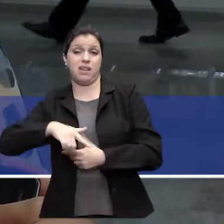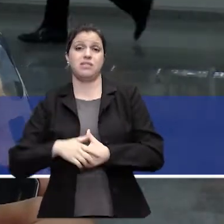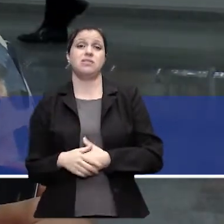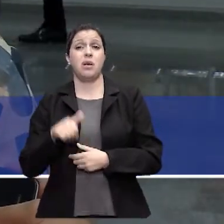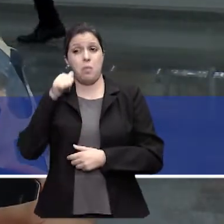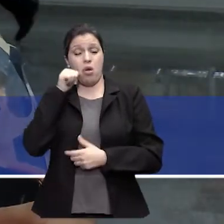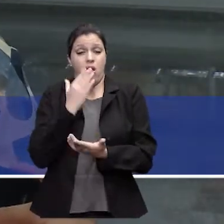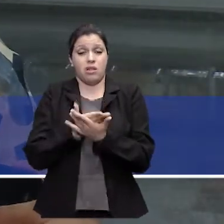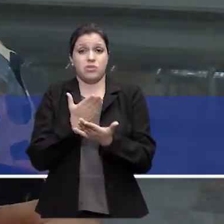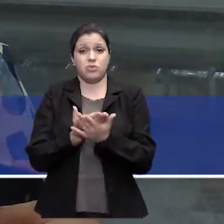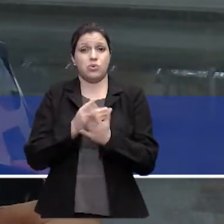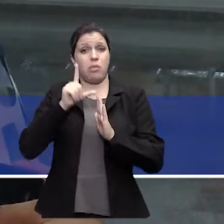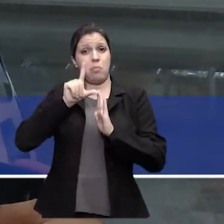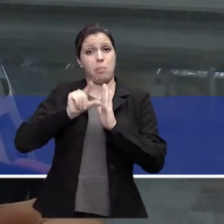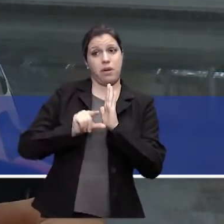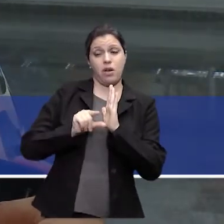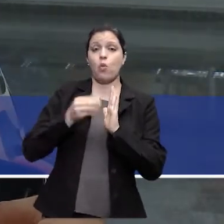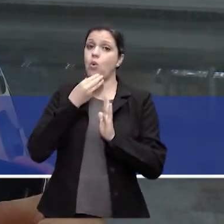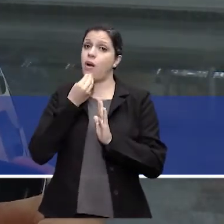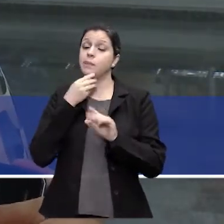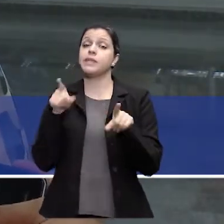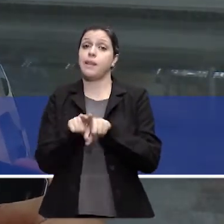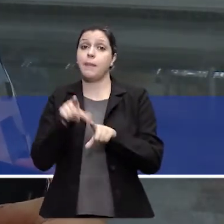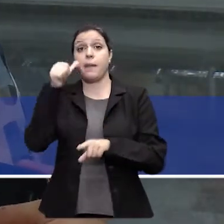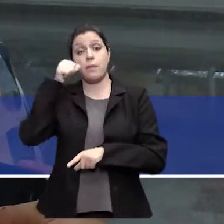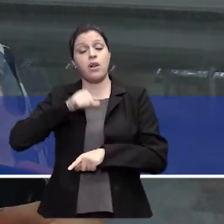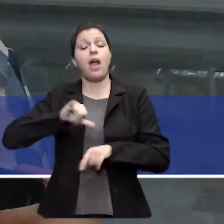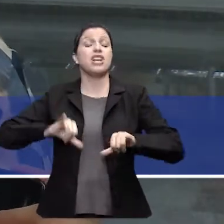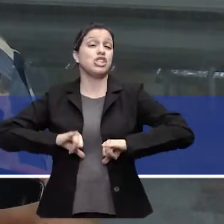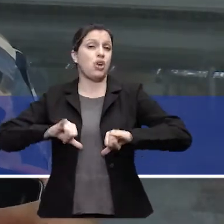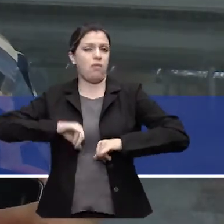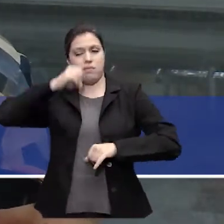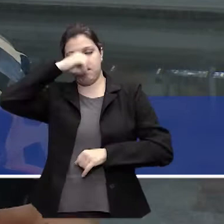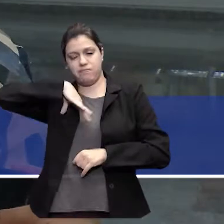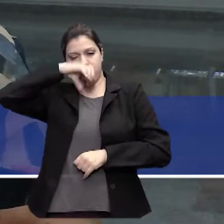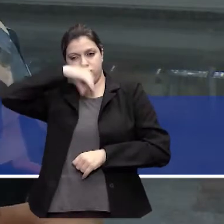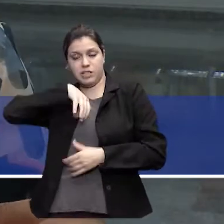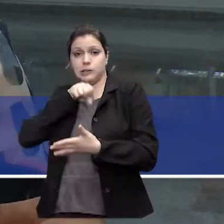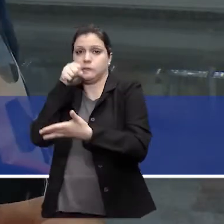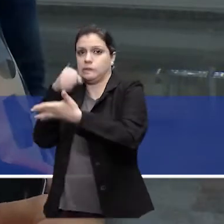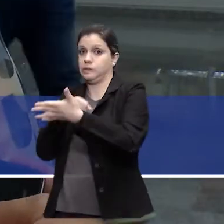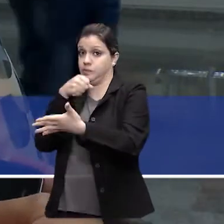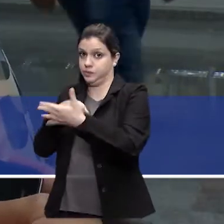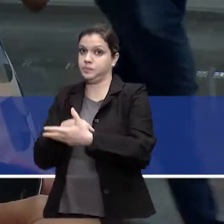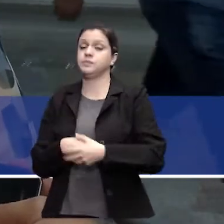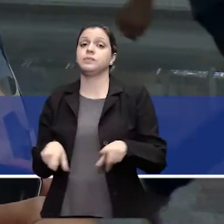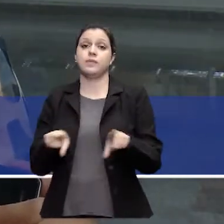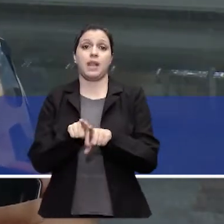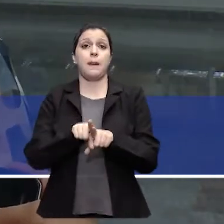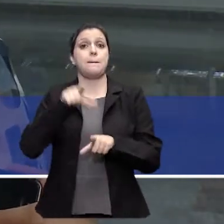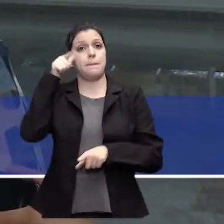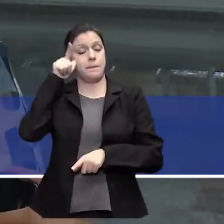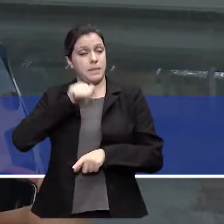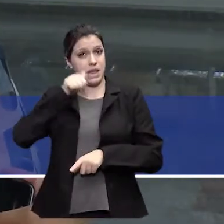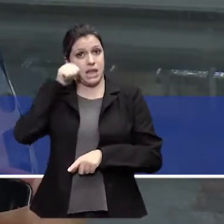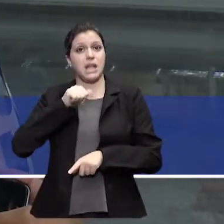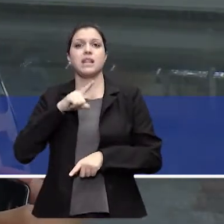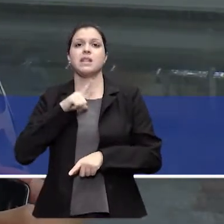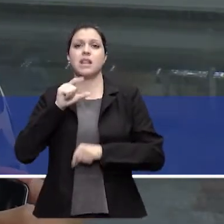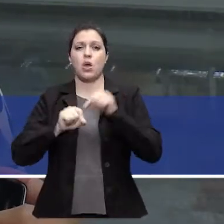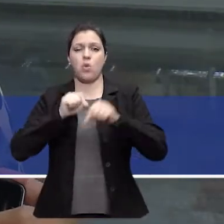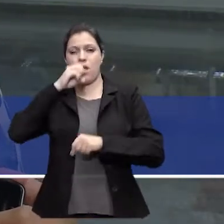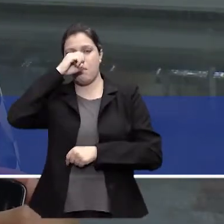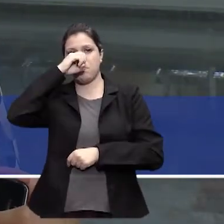além de ter menos escolaridade, essa mulher sofre violência doméstica. Essas meninas sofrem